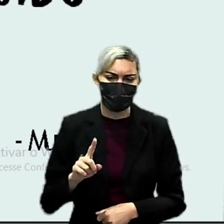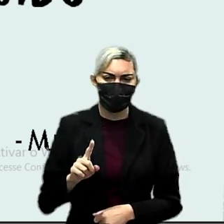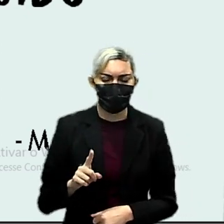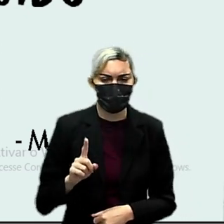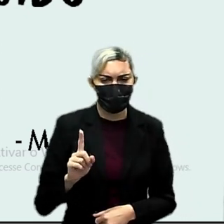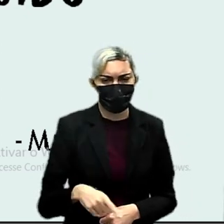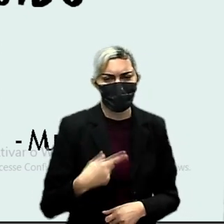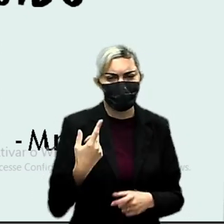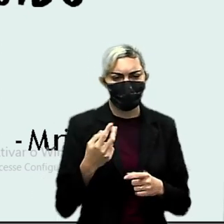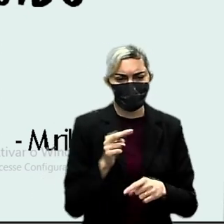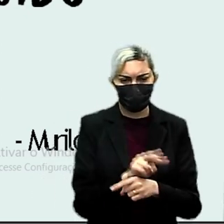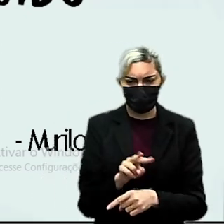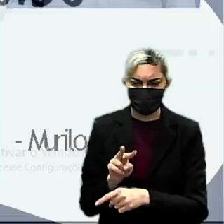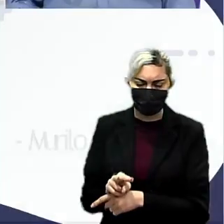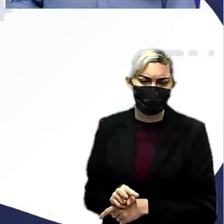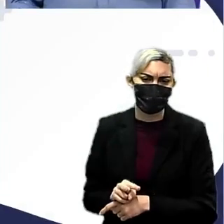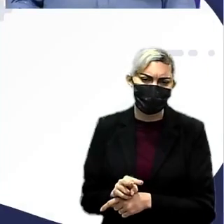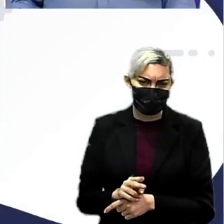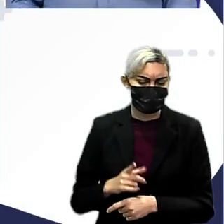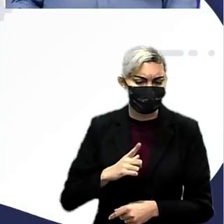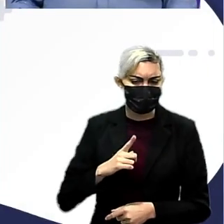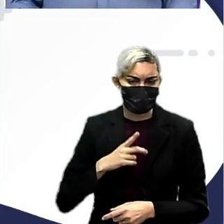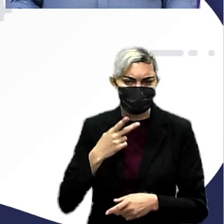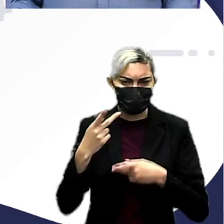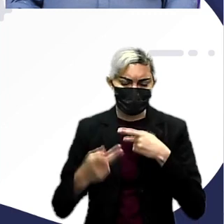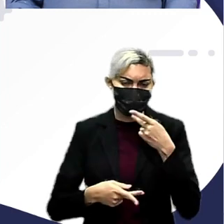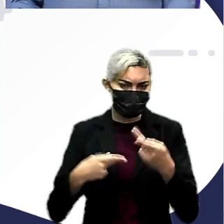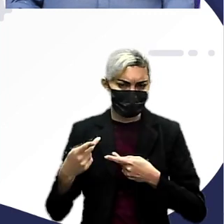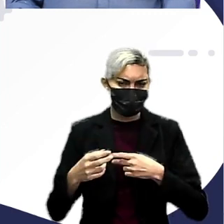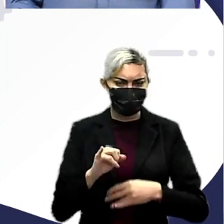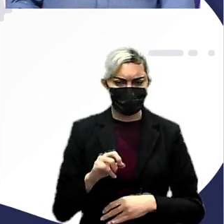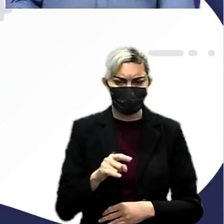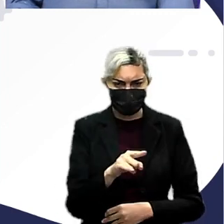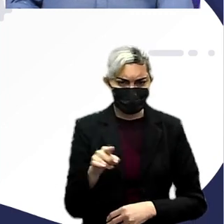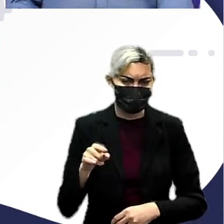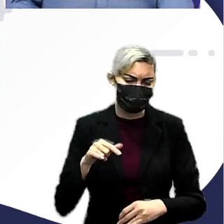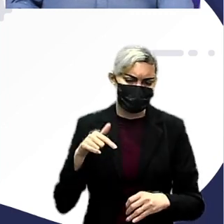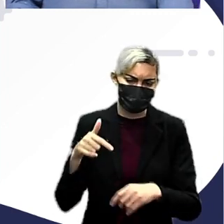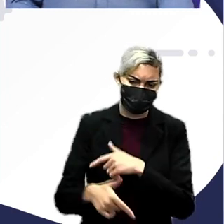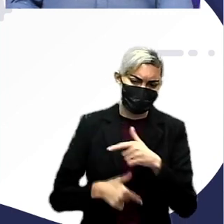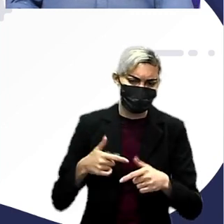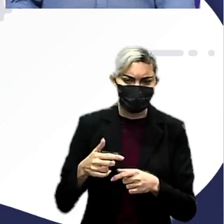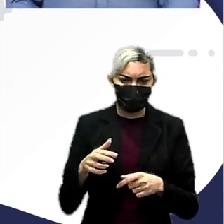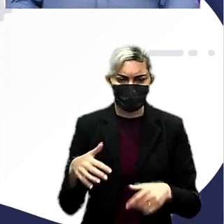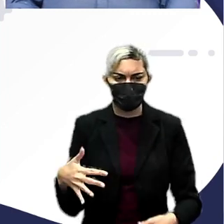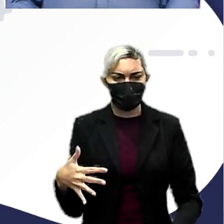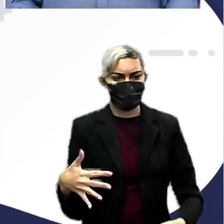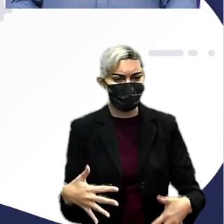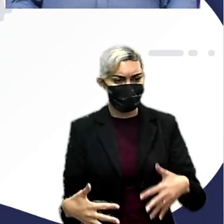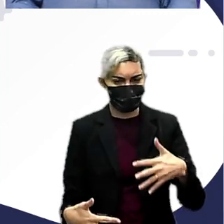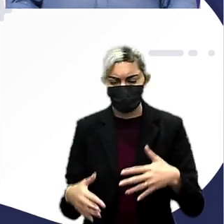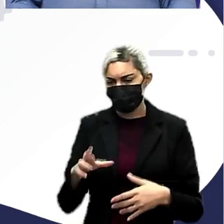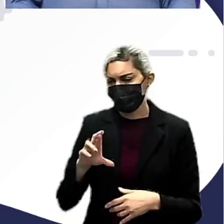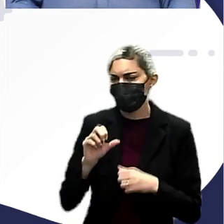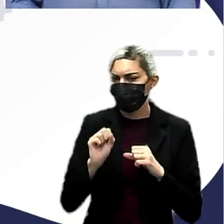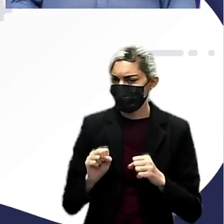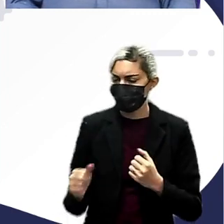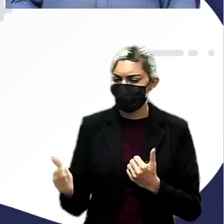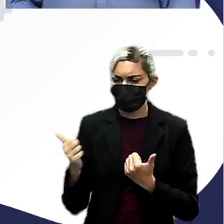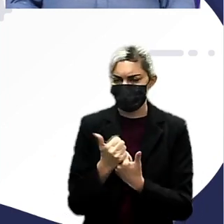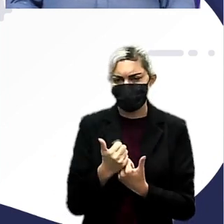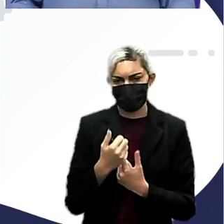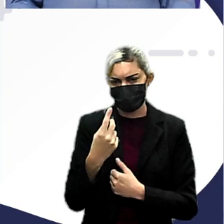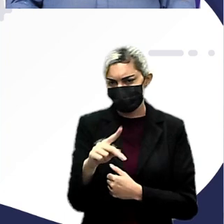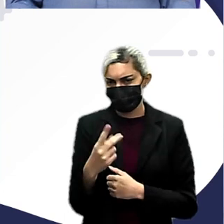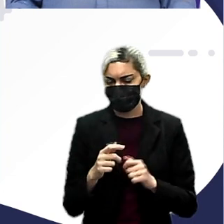e de perspicácia muito grande. E ele diz aí, ó, que se você trabalha como robô, você pode ser substituído por ele.